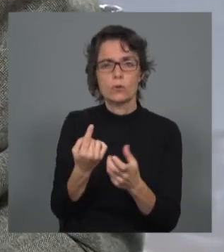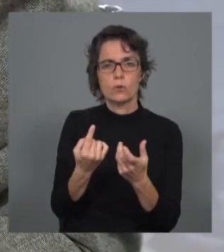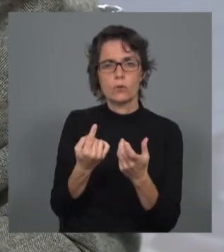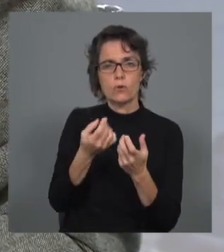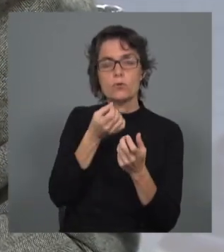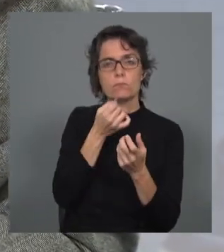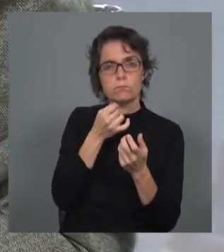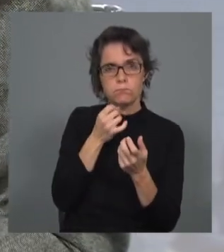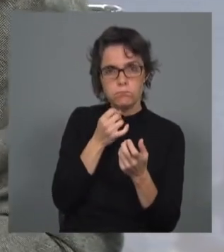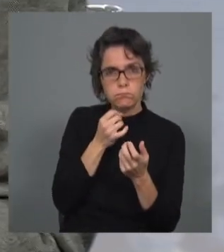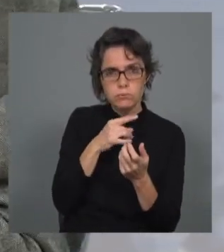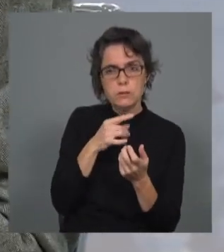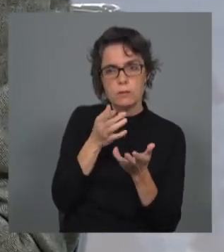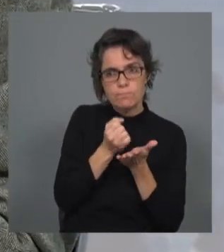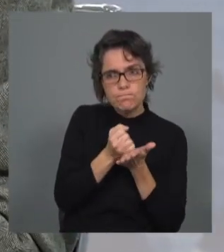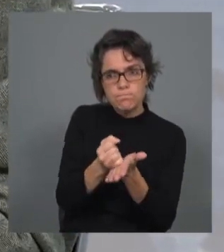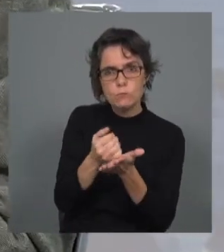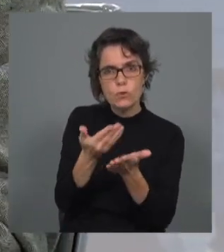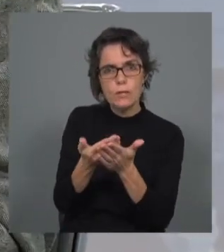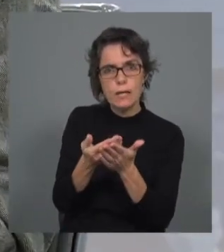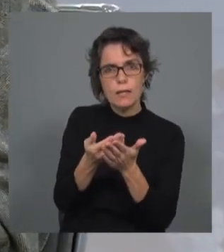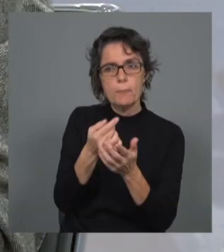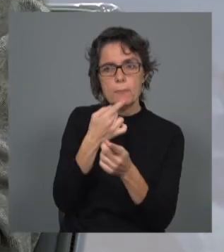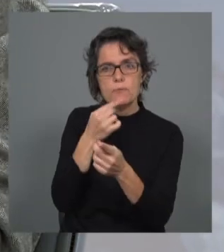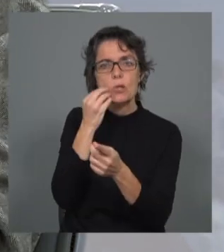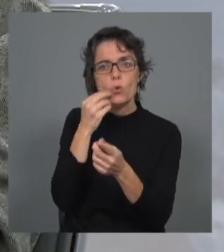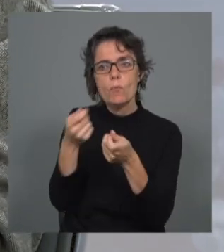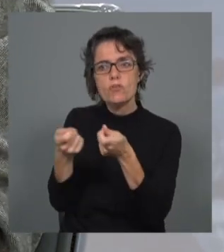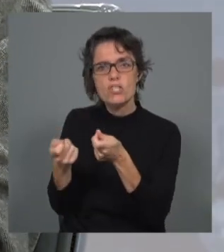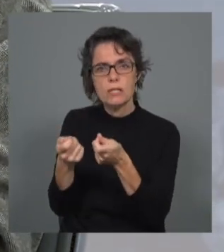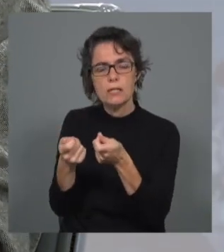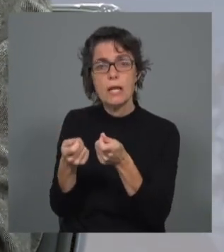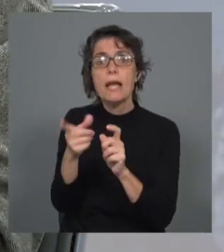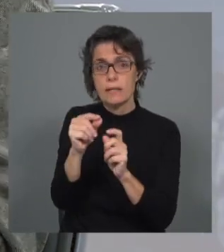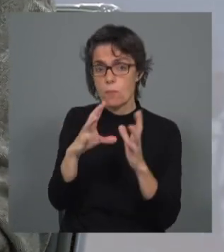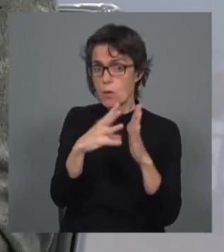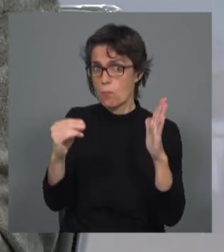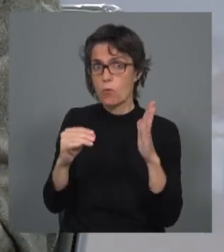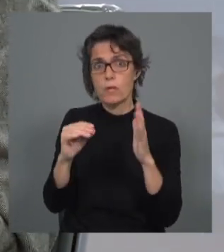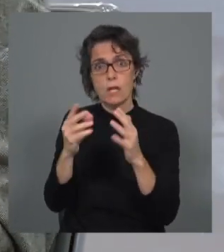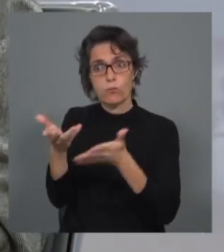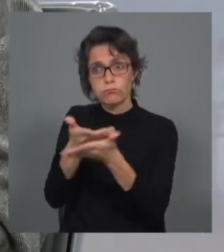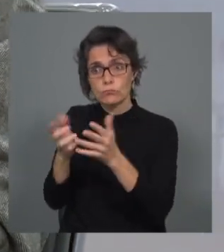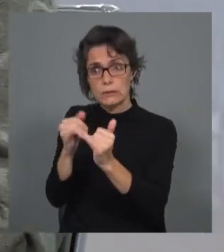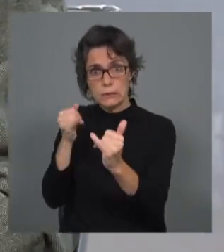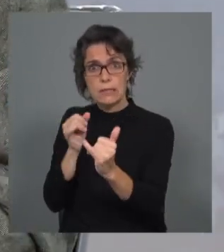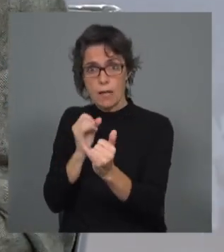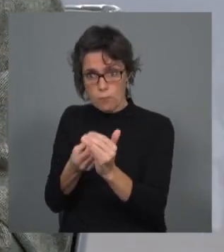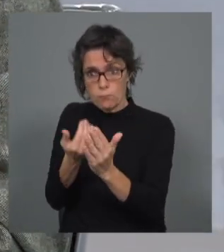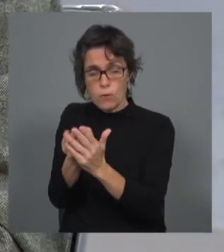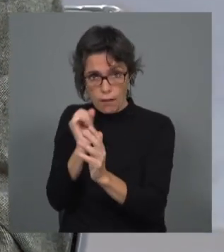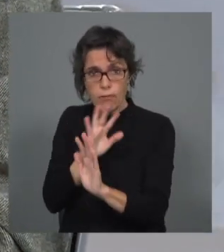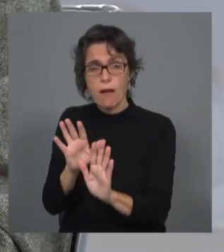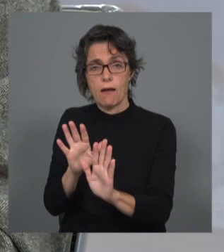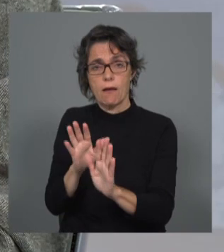que se faz o negócio no digital. E propor alguns modelos de negócios digital que ajudem a passar esta